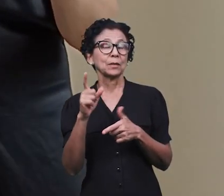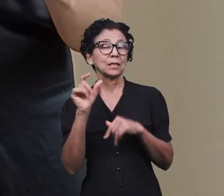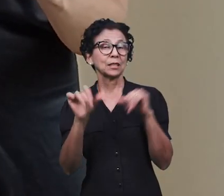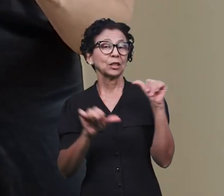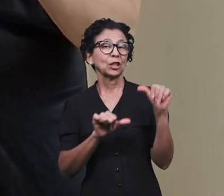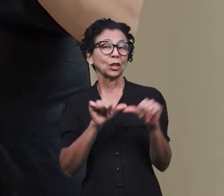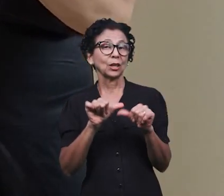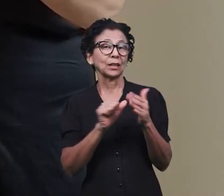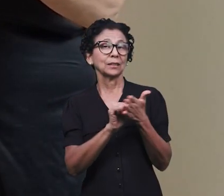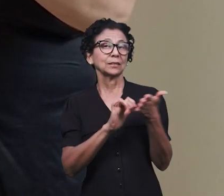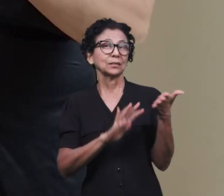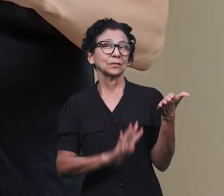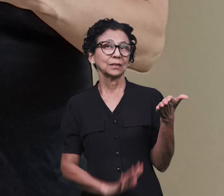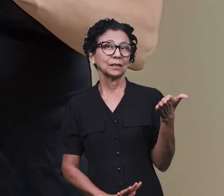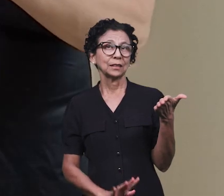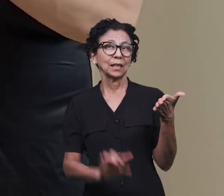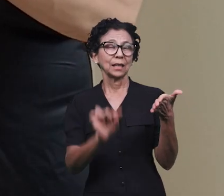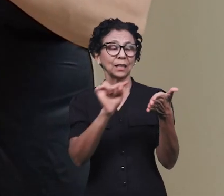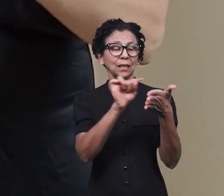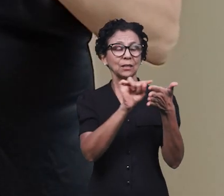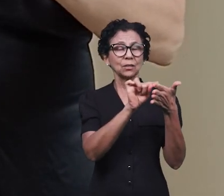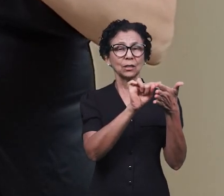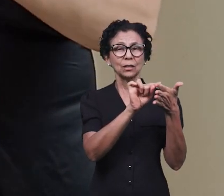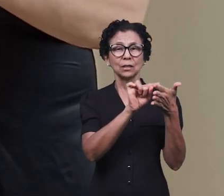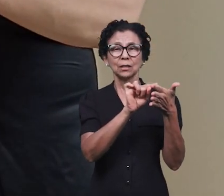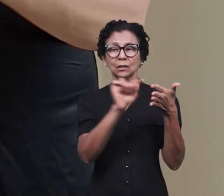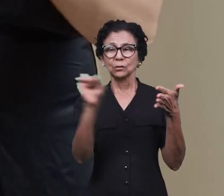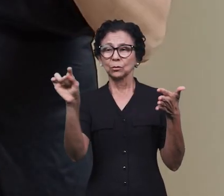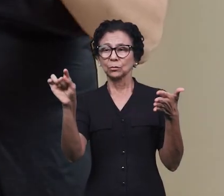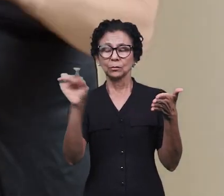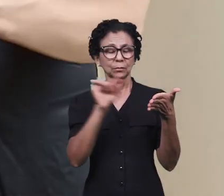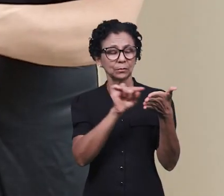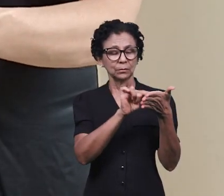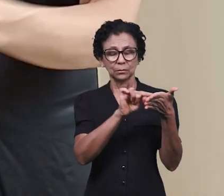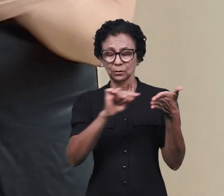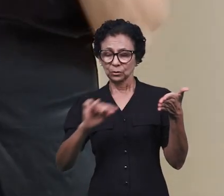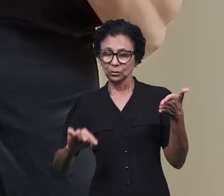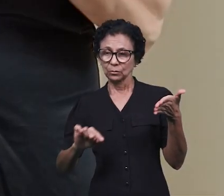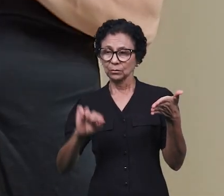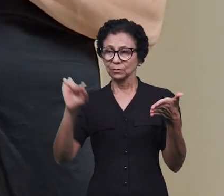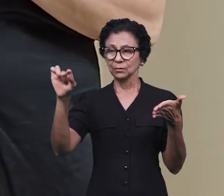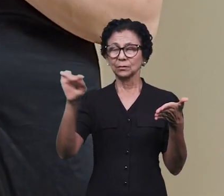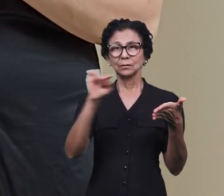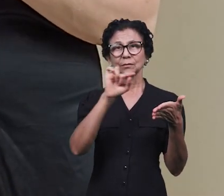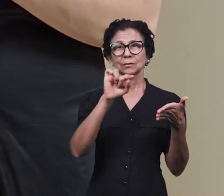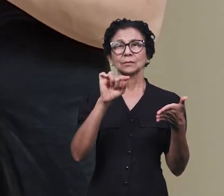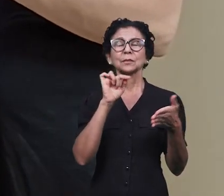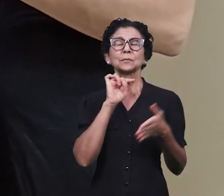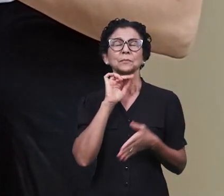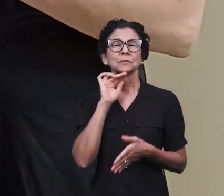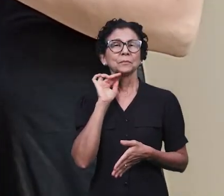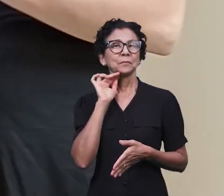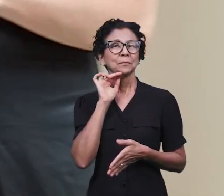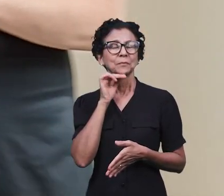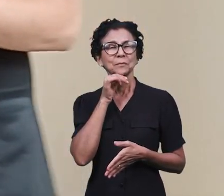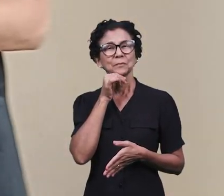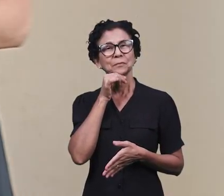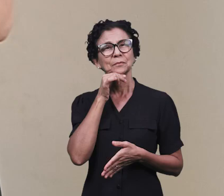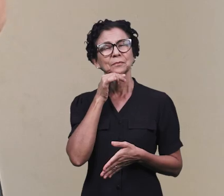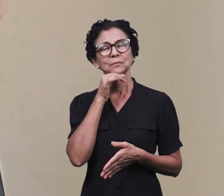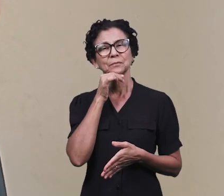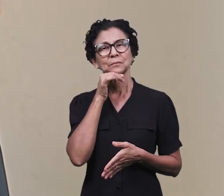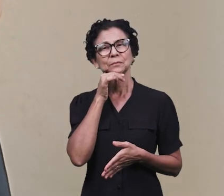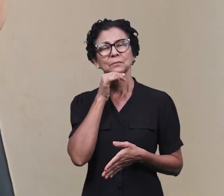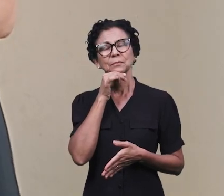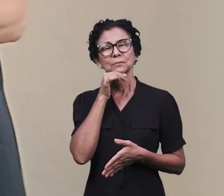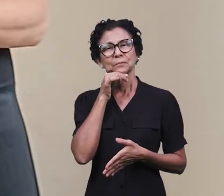atividade que ela vai ligar, né, as características de antípas. Olha que bênção! Tem vários tipos